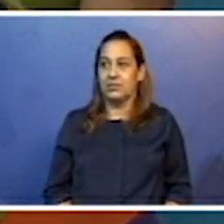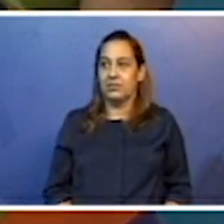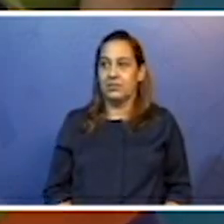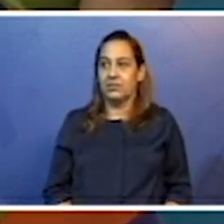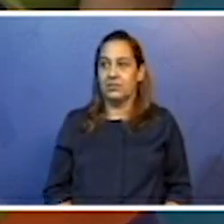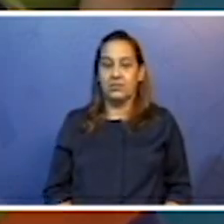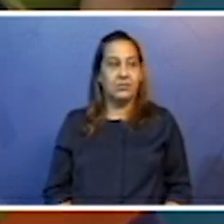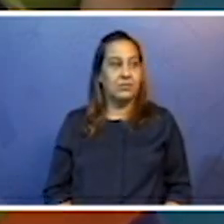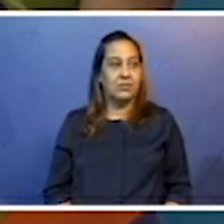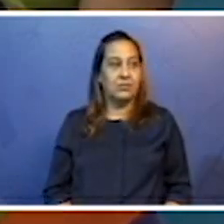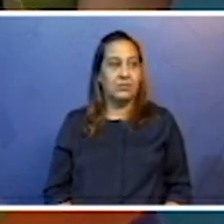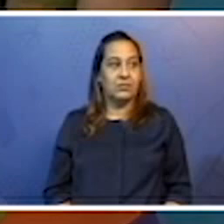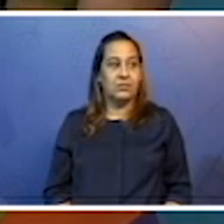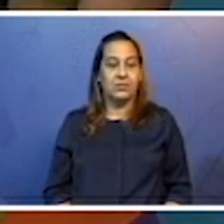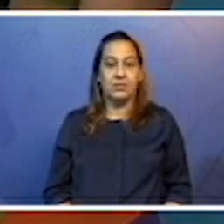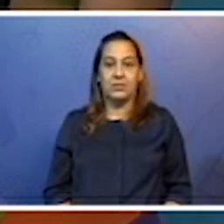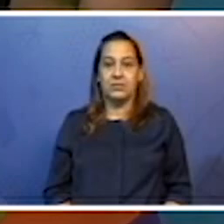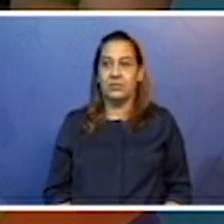Sétima garrafa.